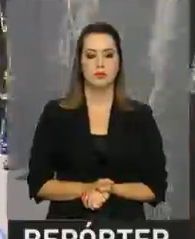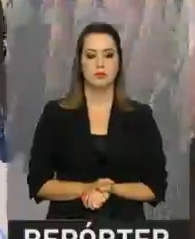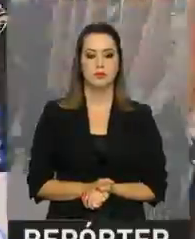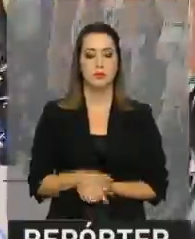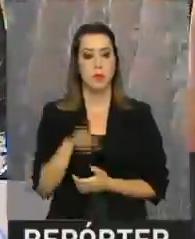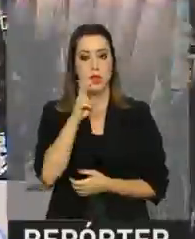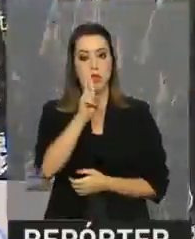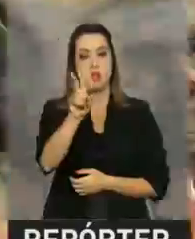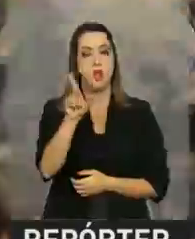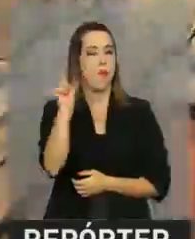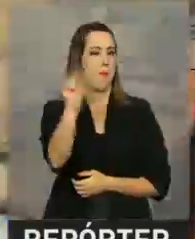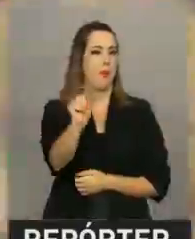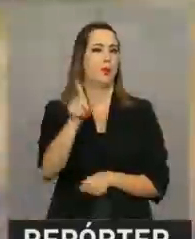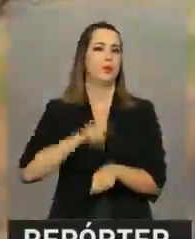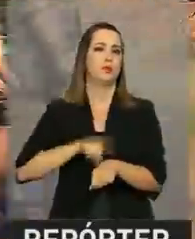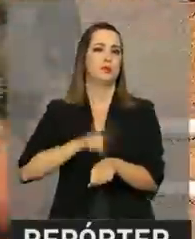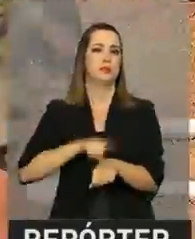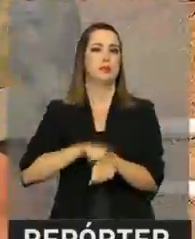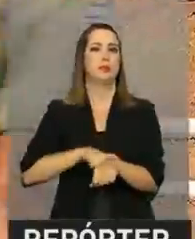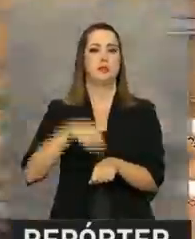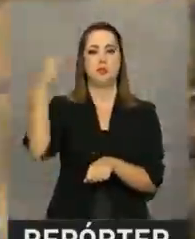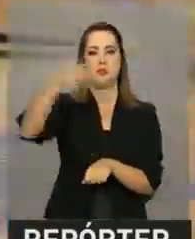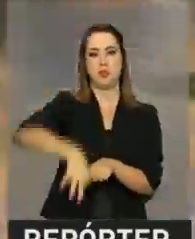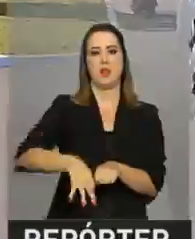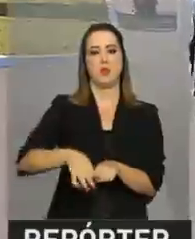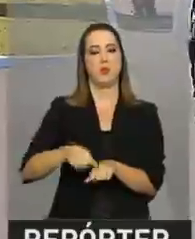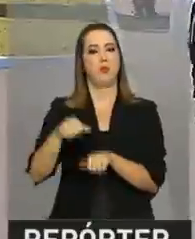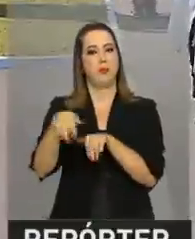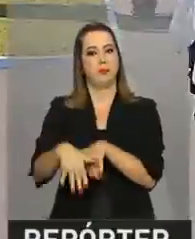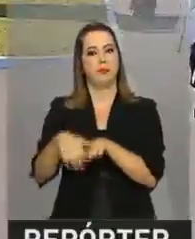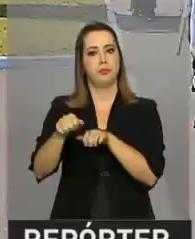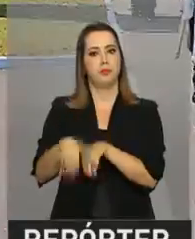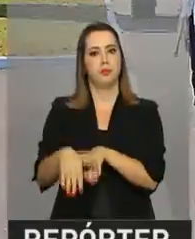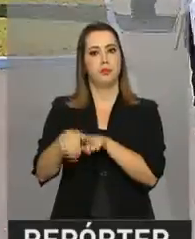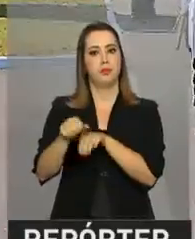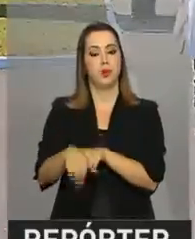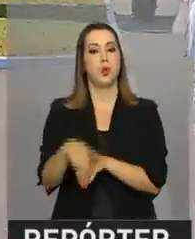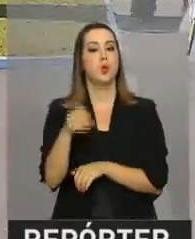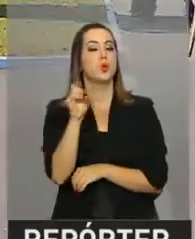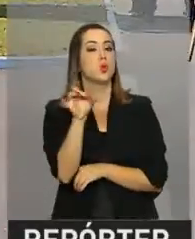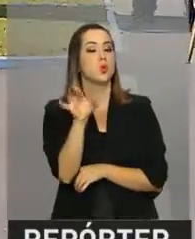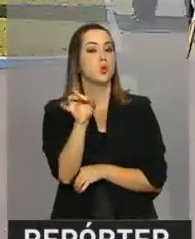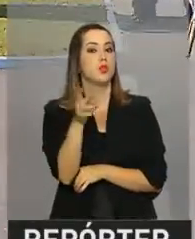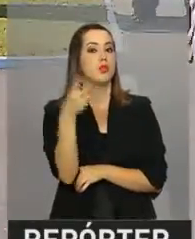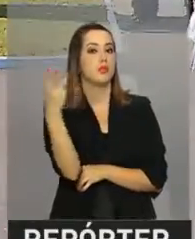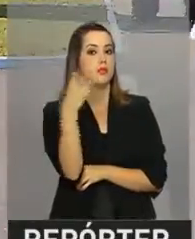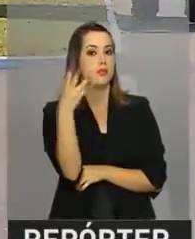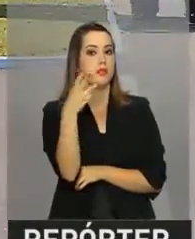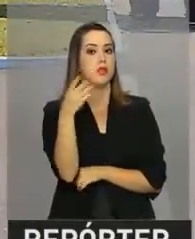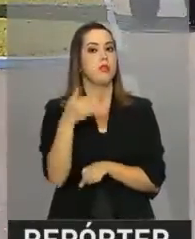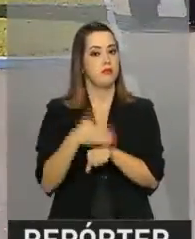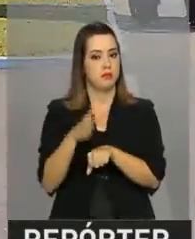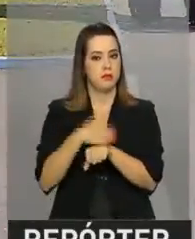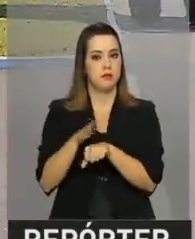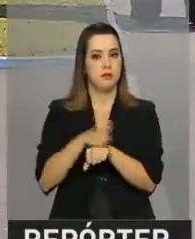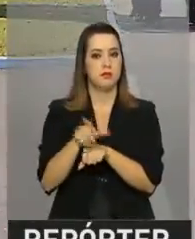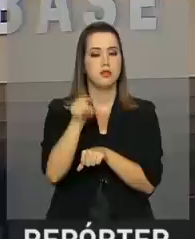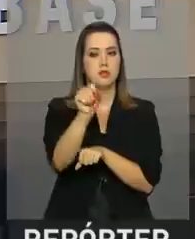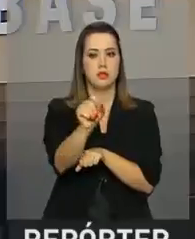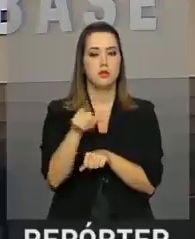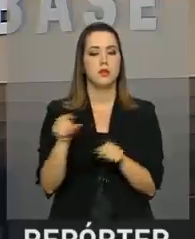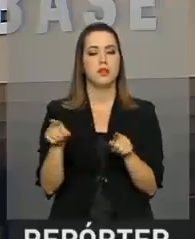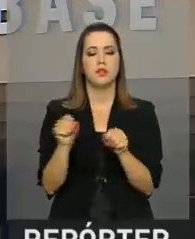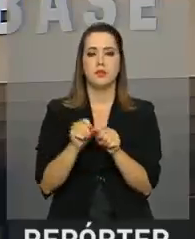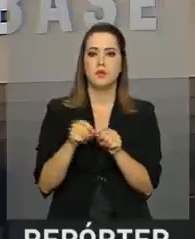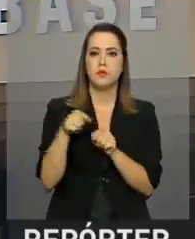E eles têm pouco tempo para afinar a marcha. São apenas 3 ensaios antes do evento, feitos no pátio de solenidades